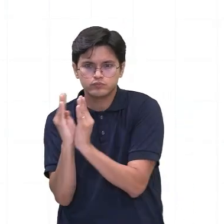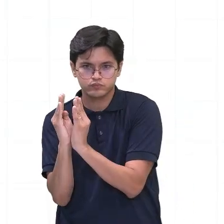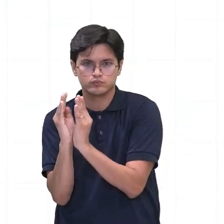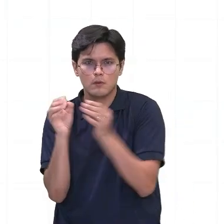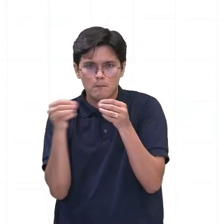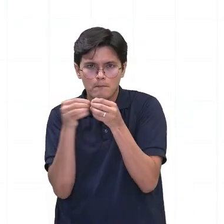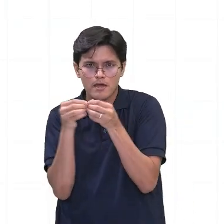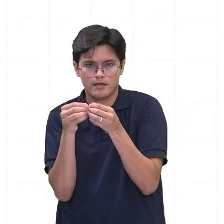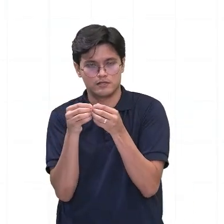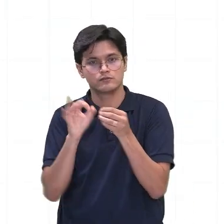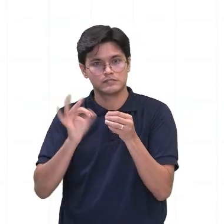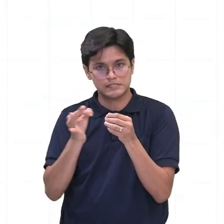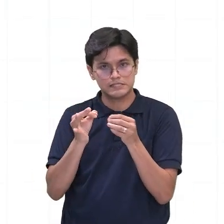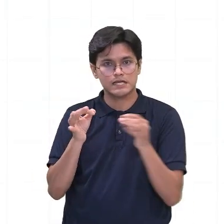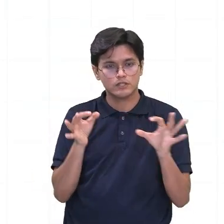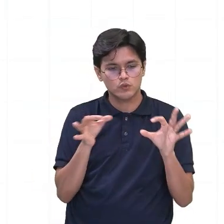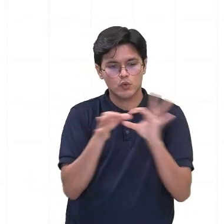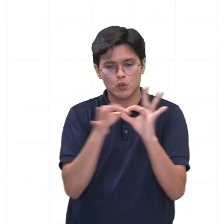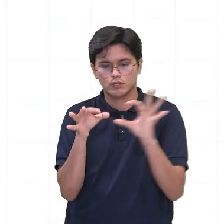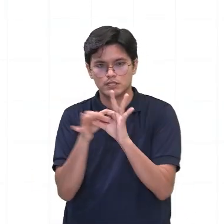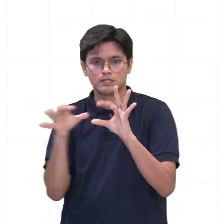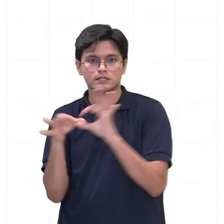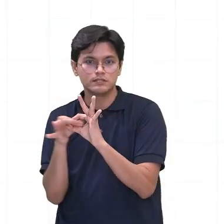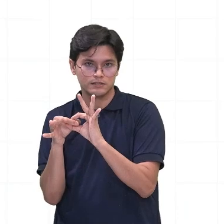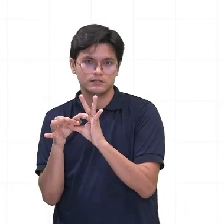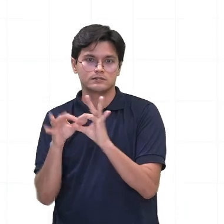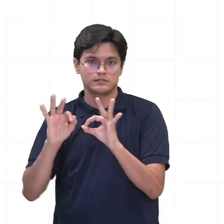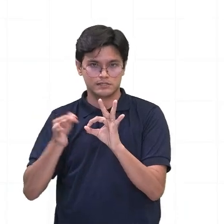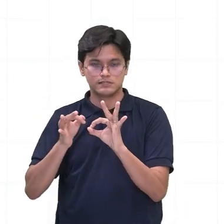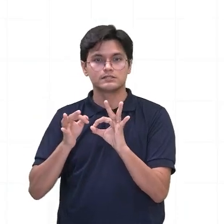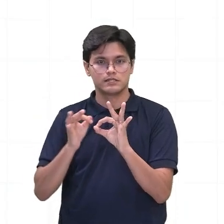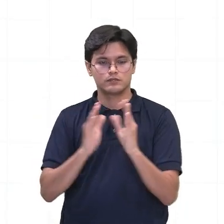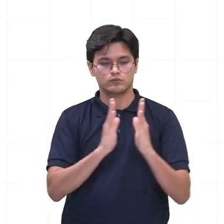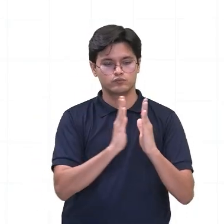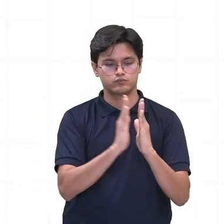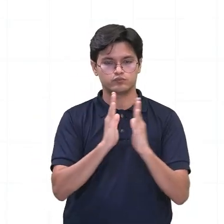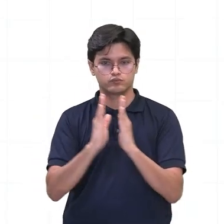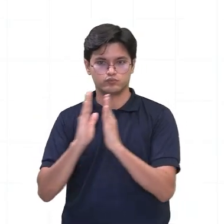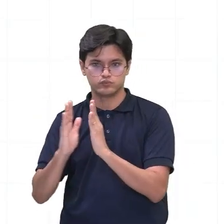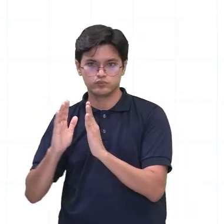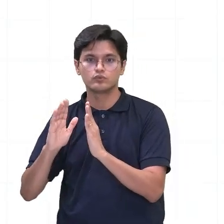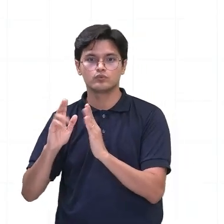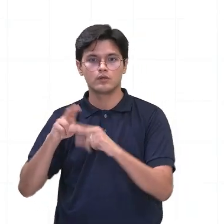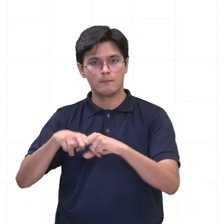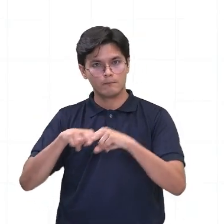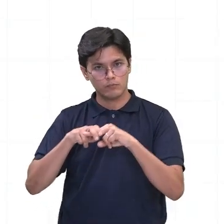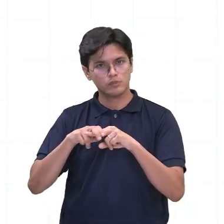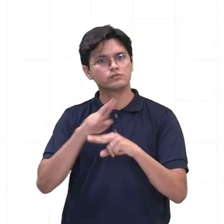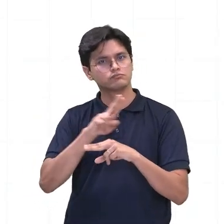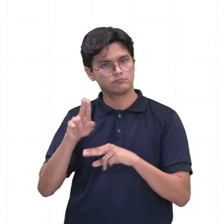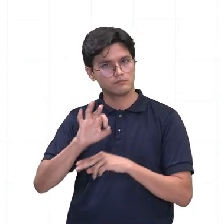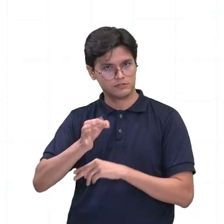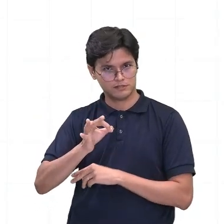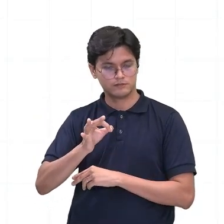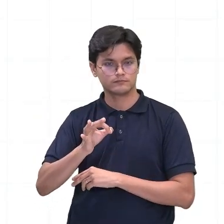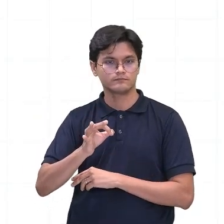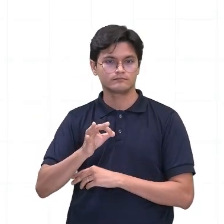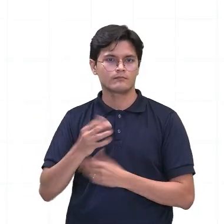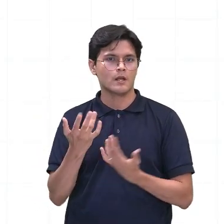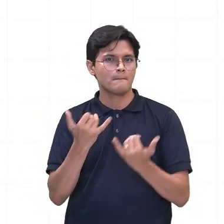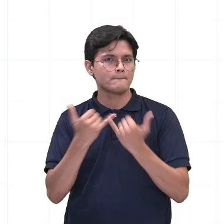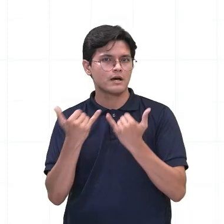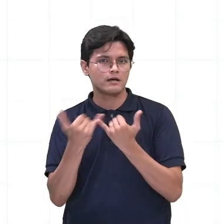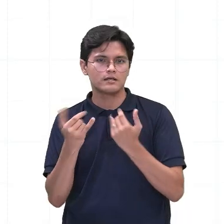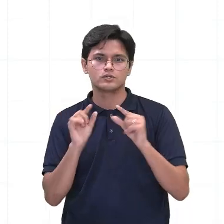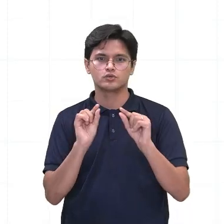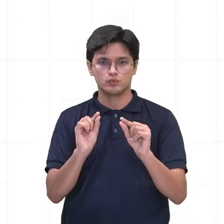outras, se conectando com a lâmina basal. Por isso que a gente fala que ele é pseudoestratificado. Parece